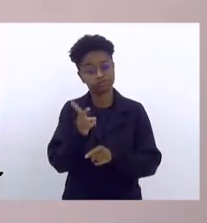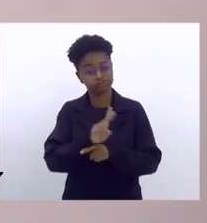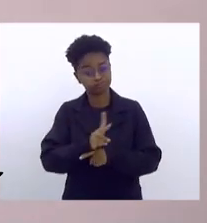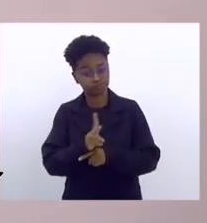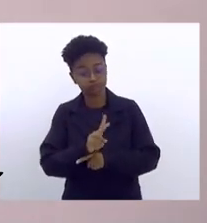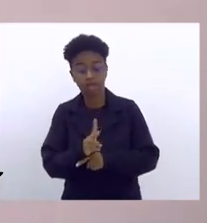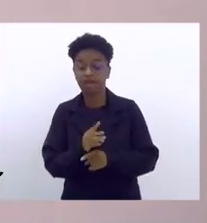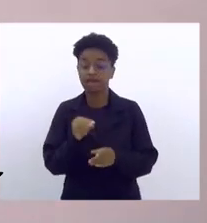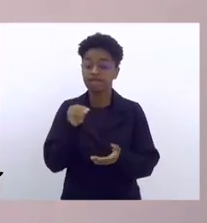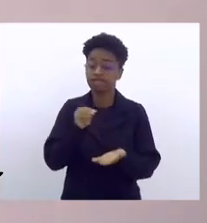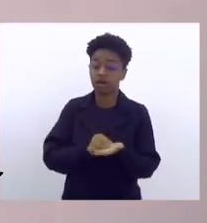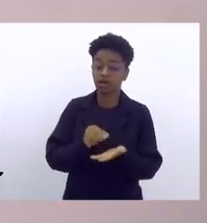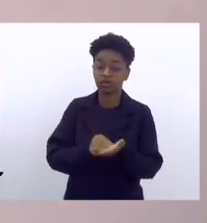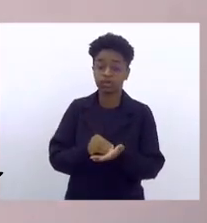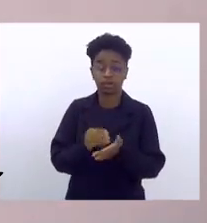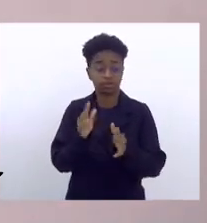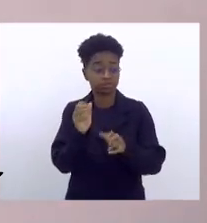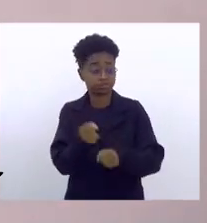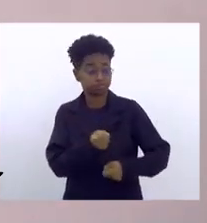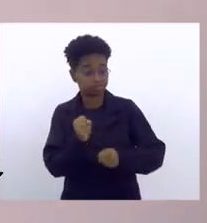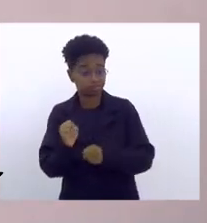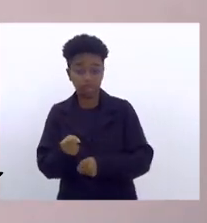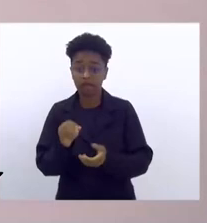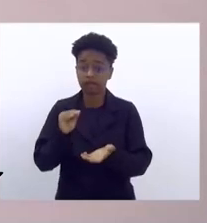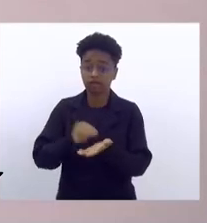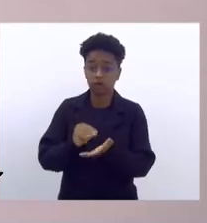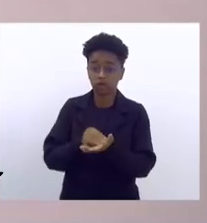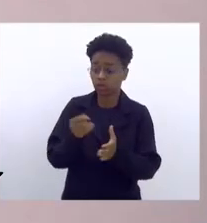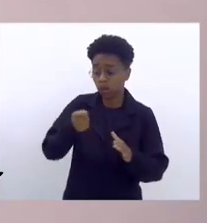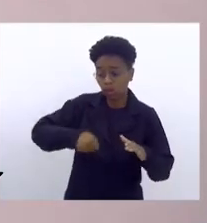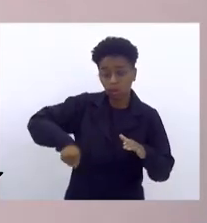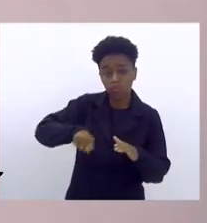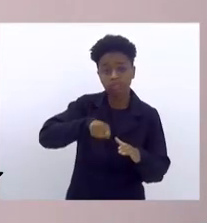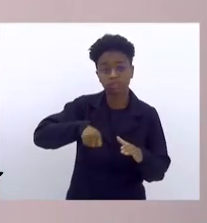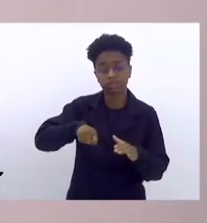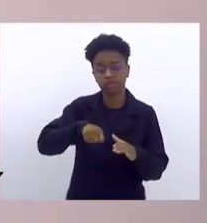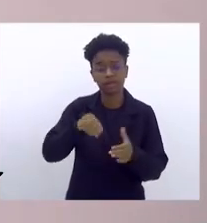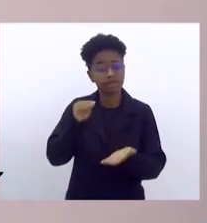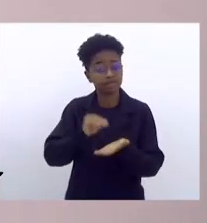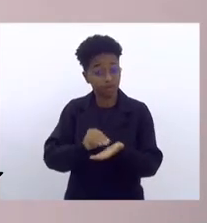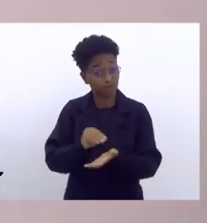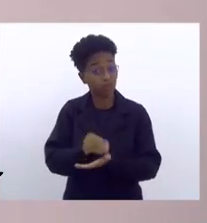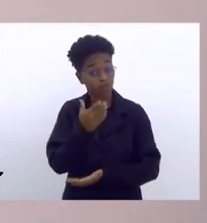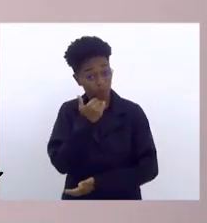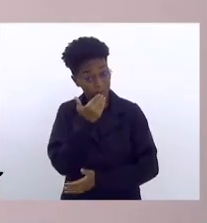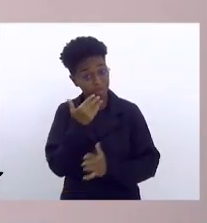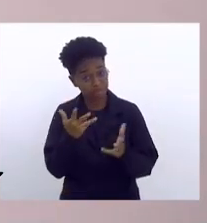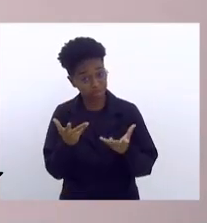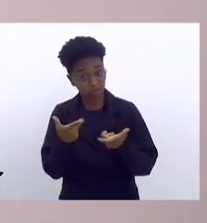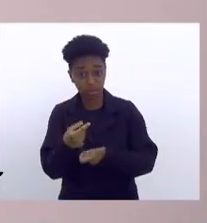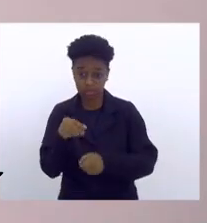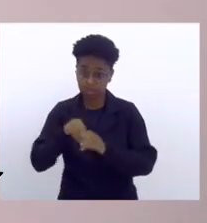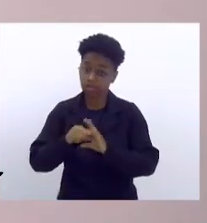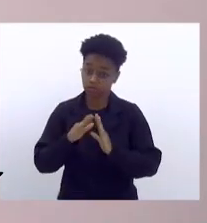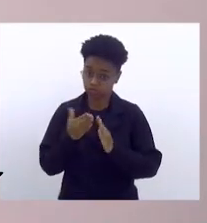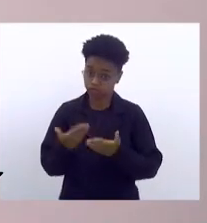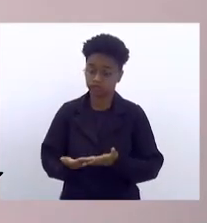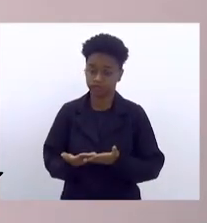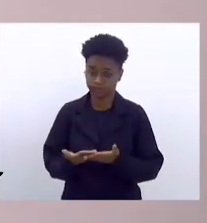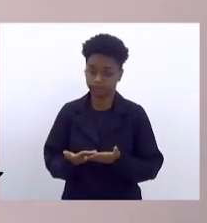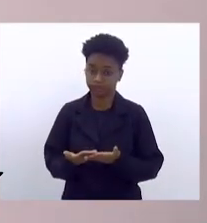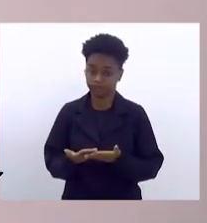faltam faxineiras faltam cozinheiros tem faltado alimentação de qualidade nas escolas